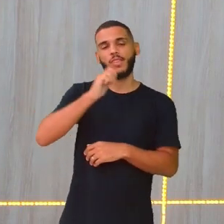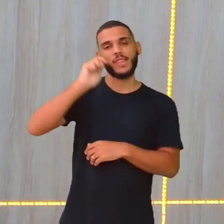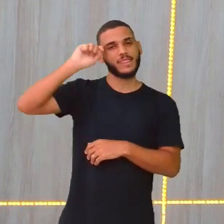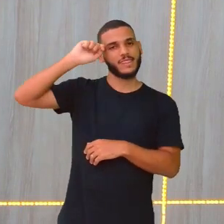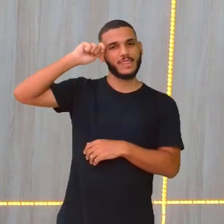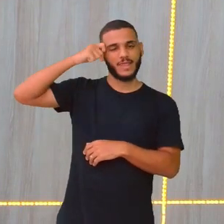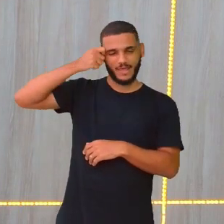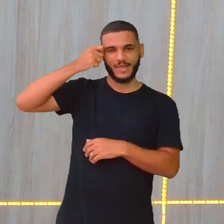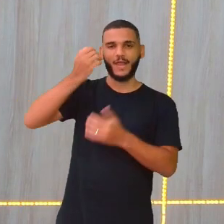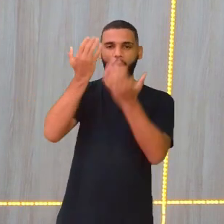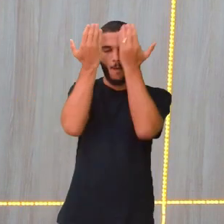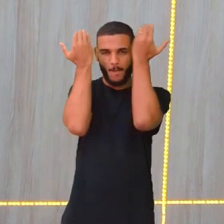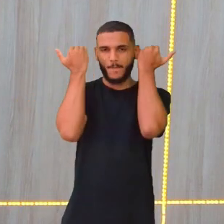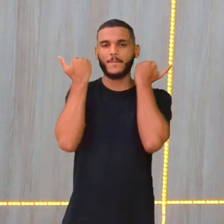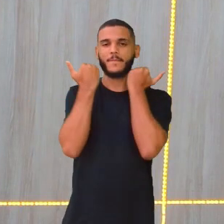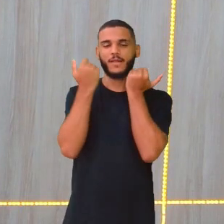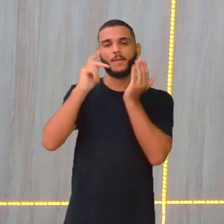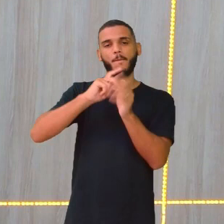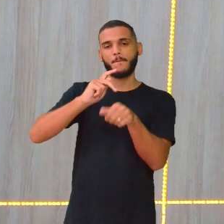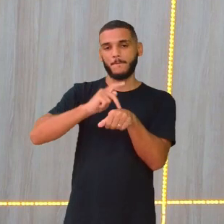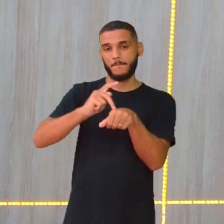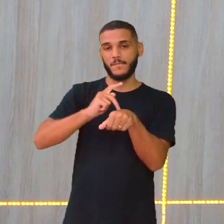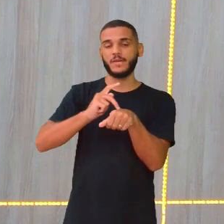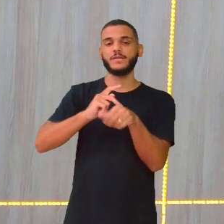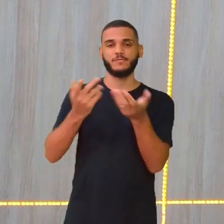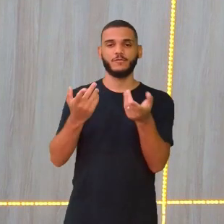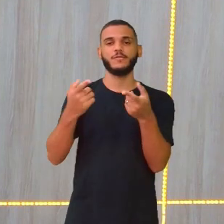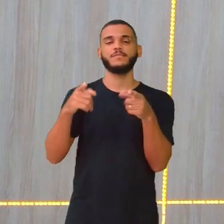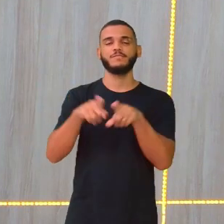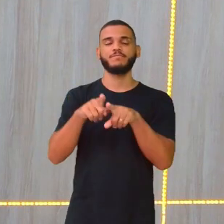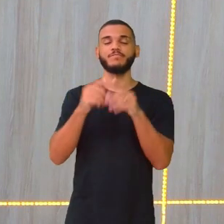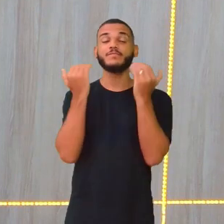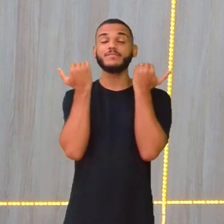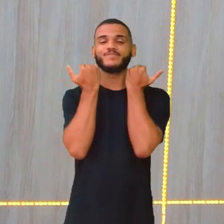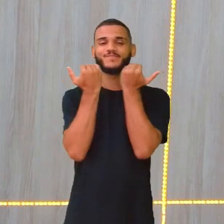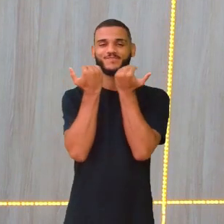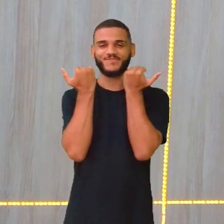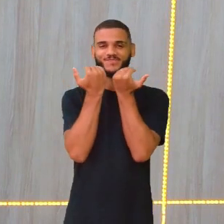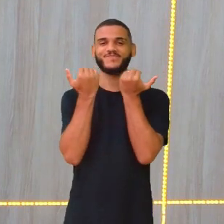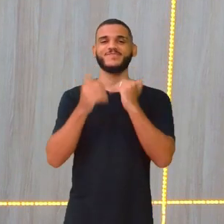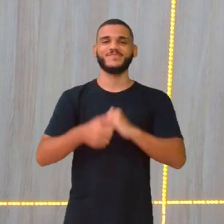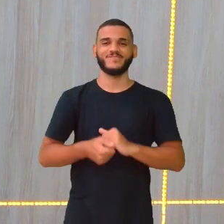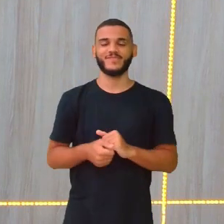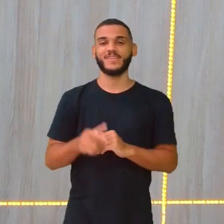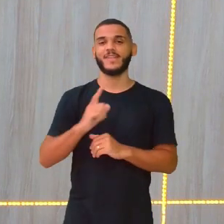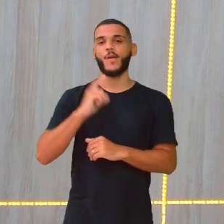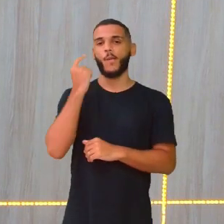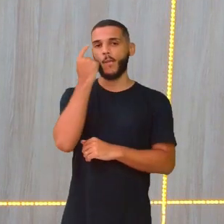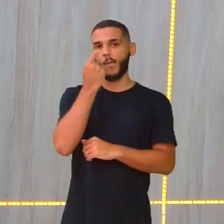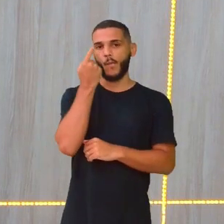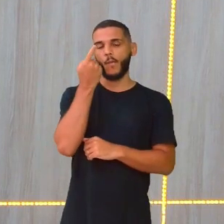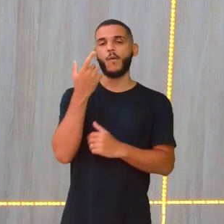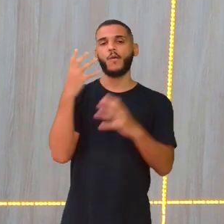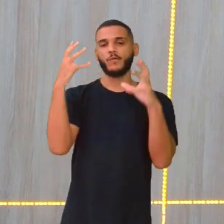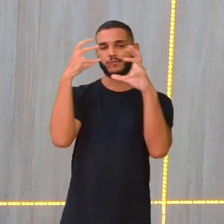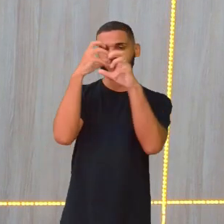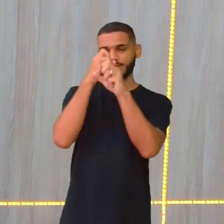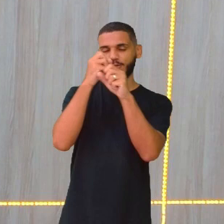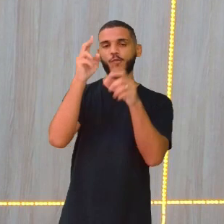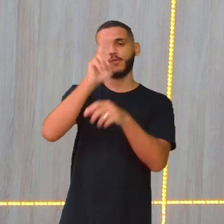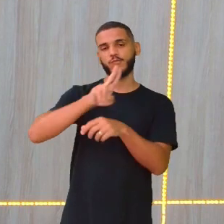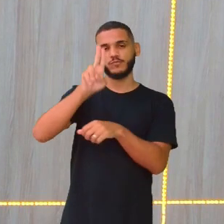mulher negra, de cabelos pretos cacheados, na altura do queixo, tenho olhos escuros, uso